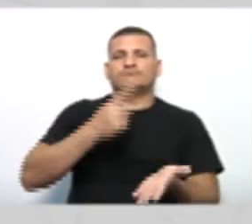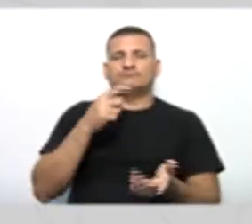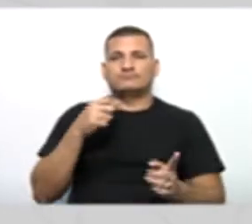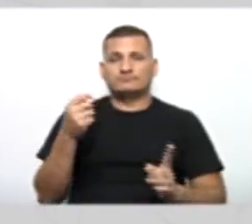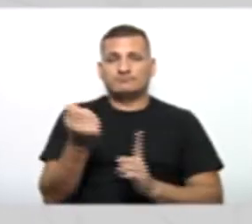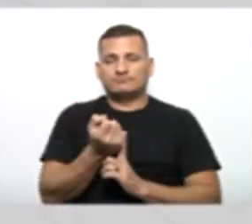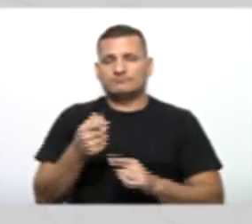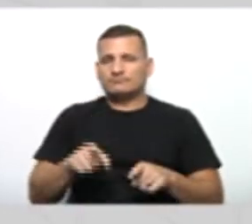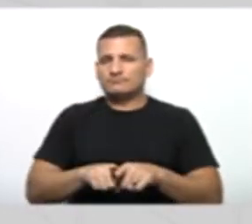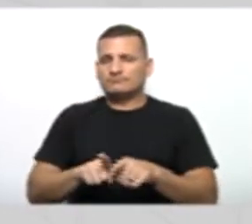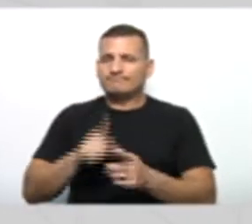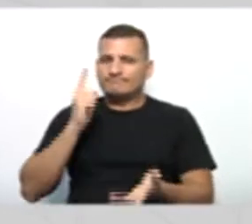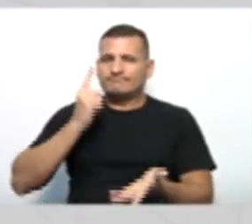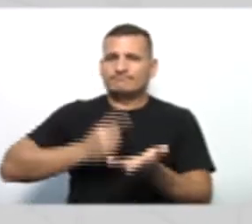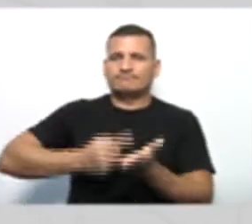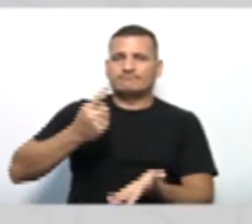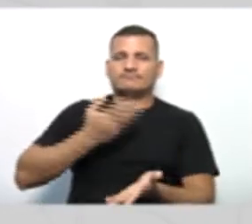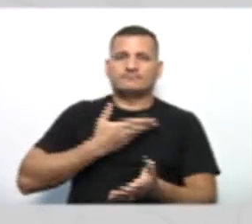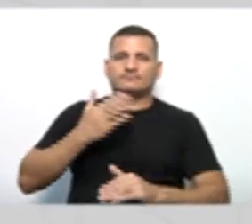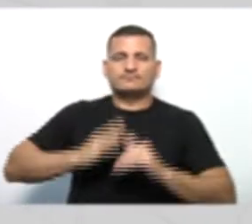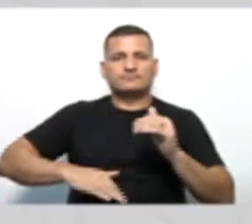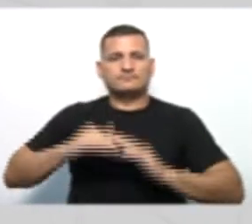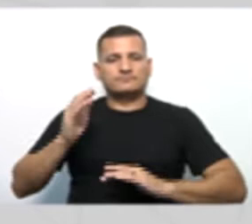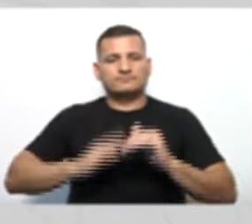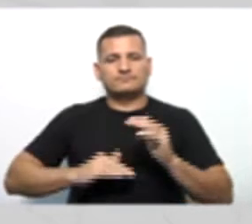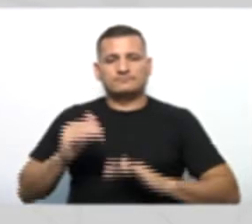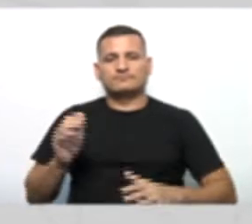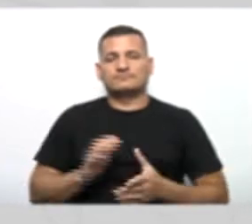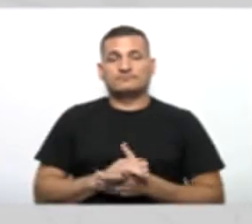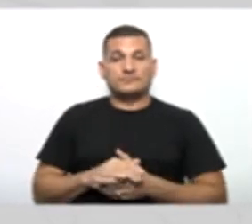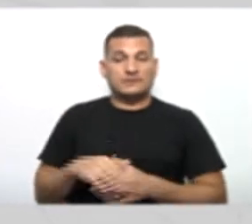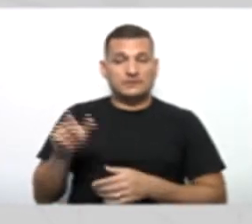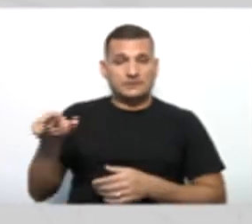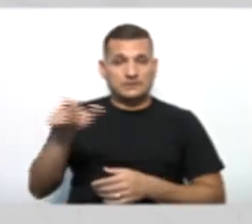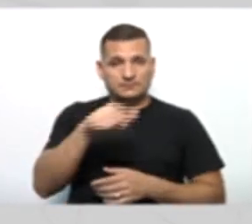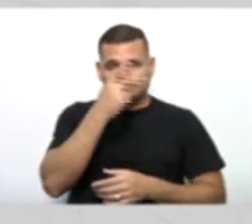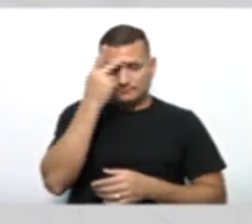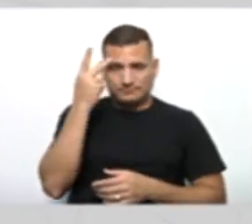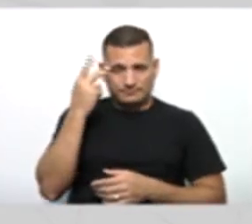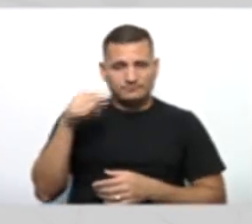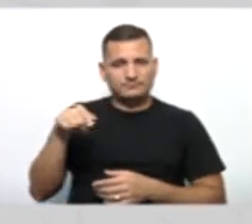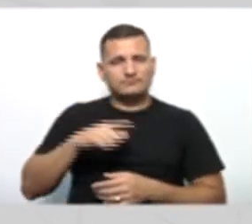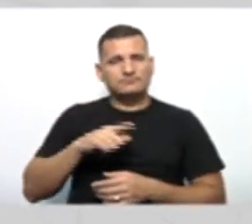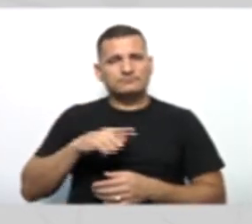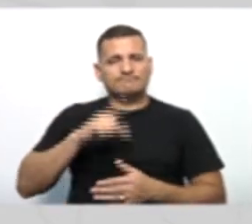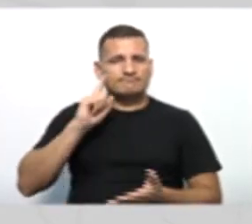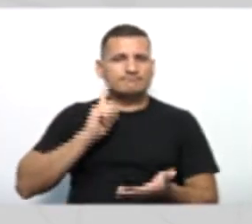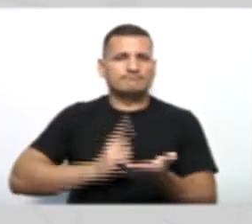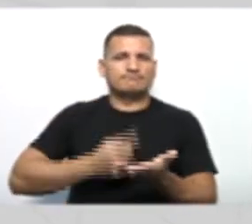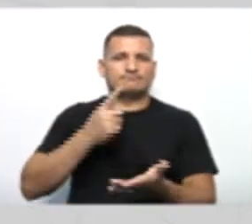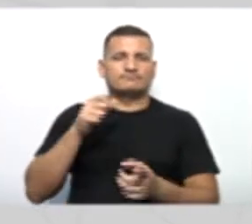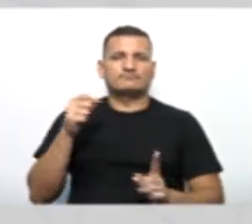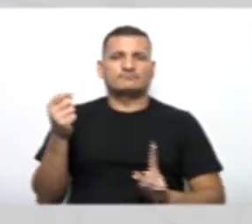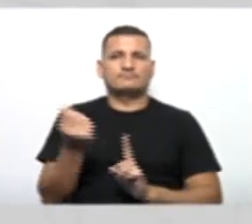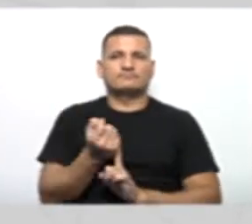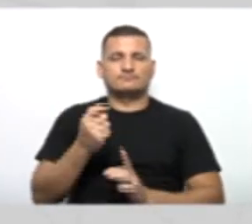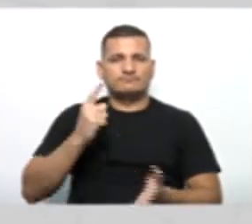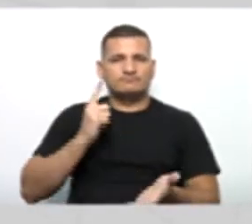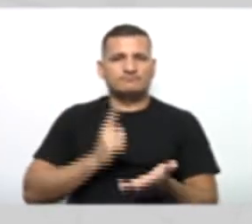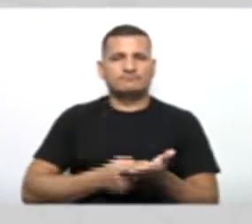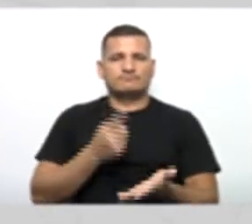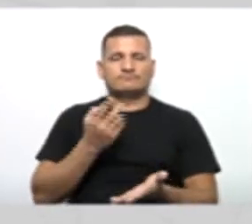de profissão olha só que importante o indivíduo assume um compromisso com a sociedade